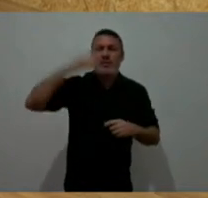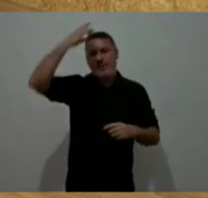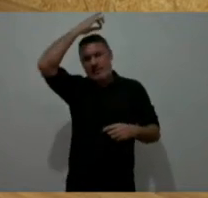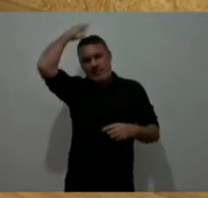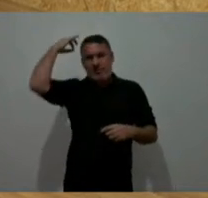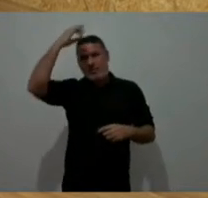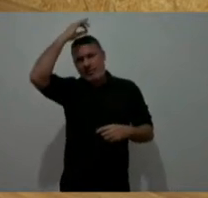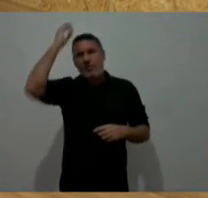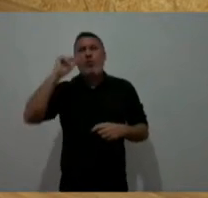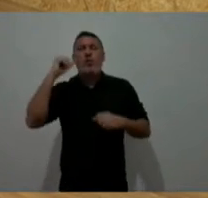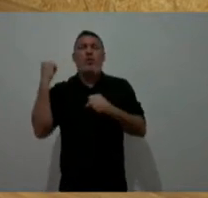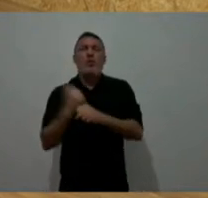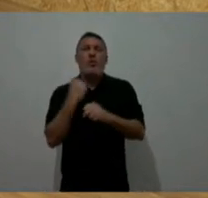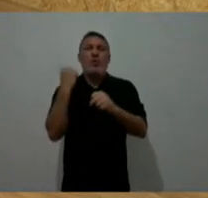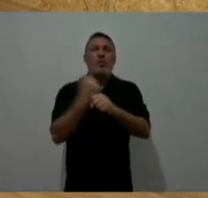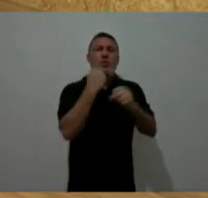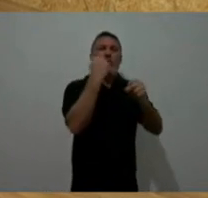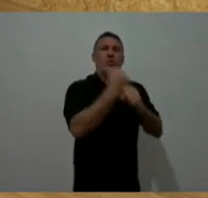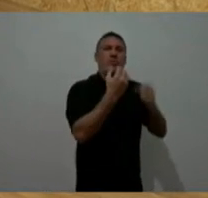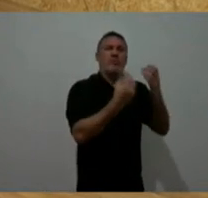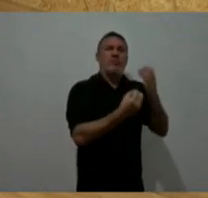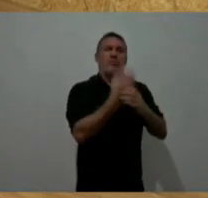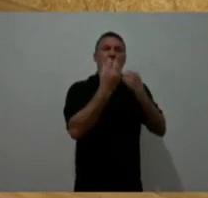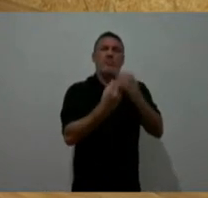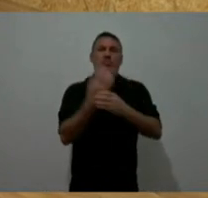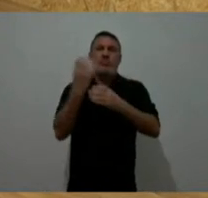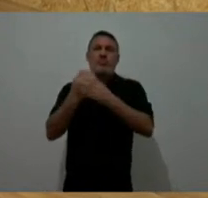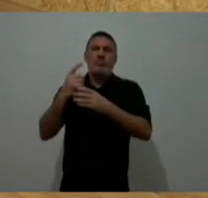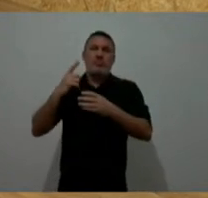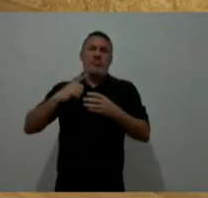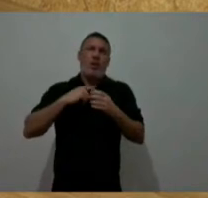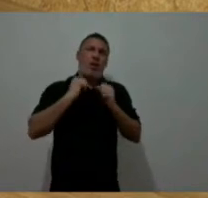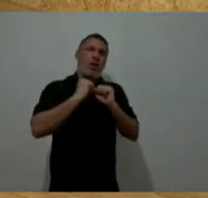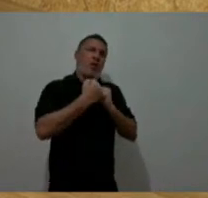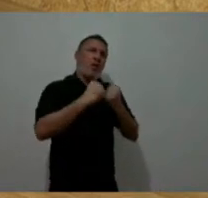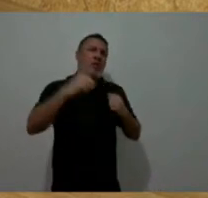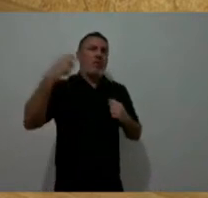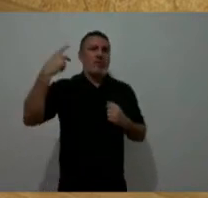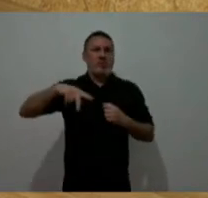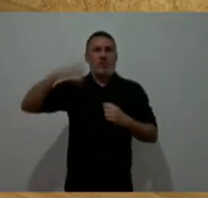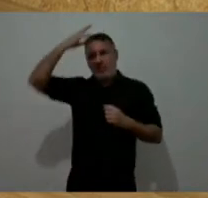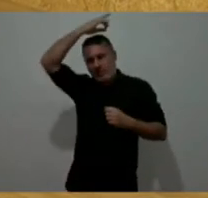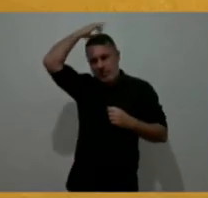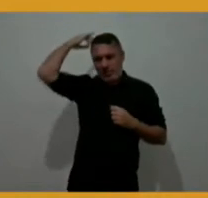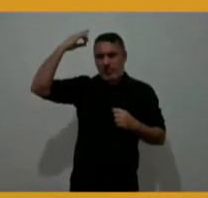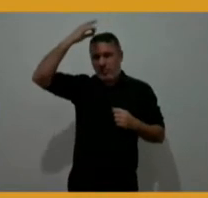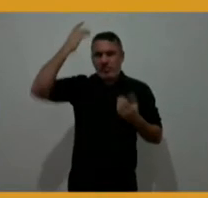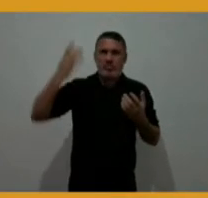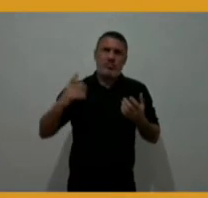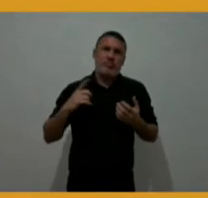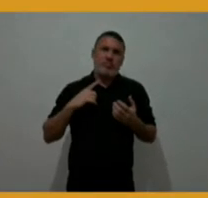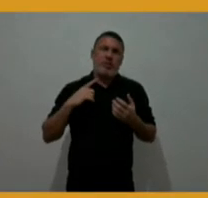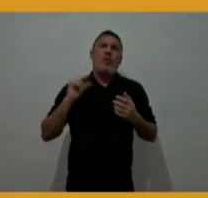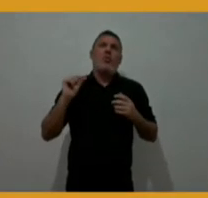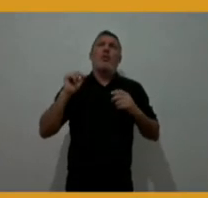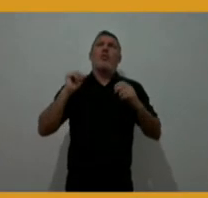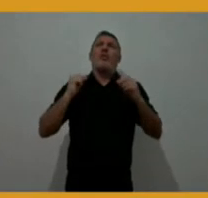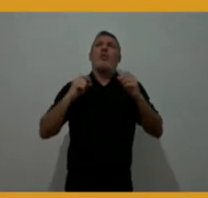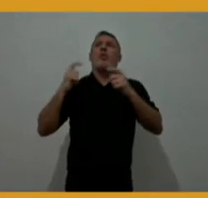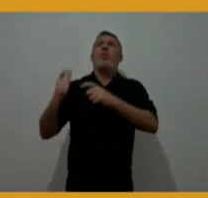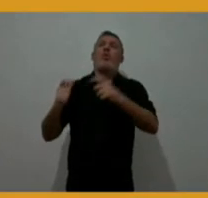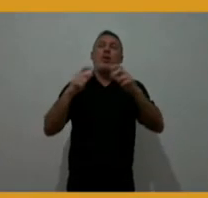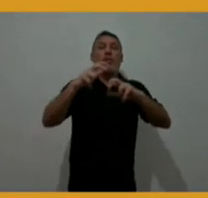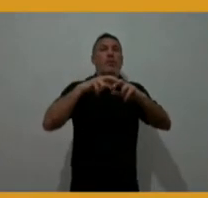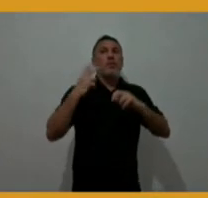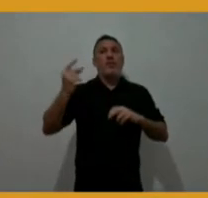consideramos os grandes monumentos arquitetônicos do nosso estado. Foram erguidos graças aos grandes empreendimentos agrícolas